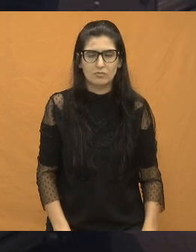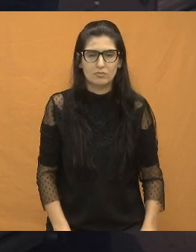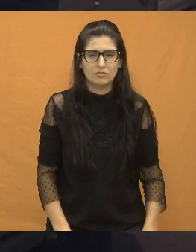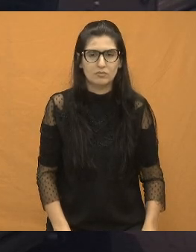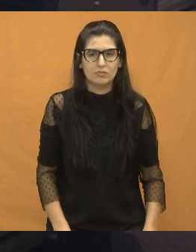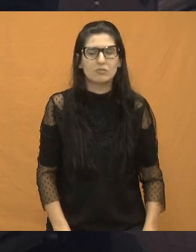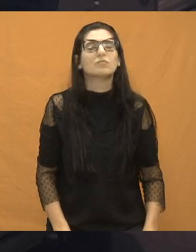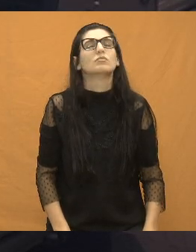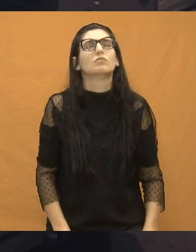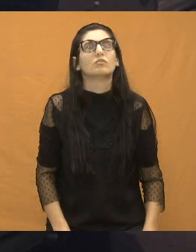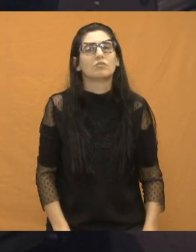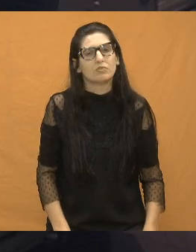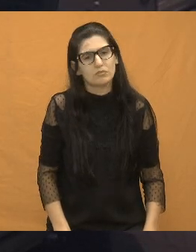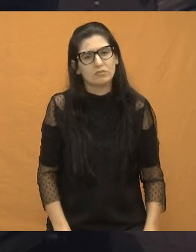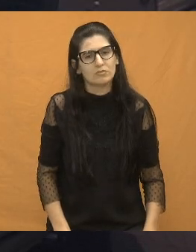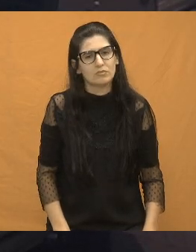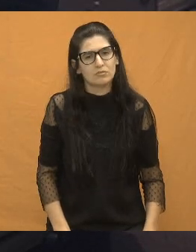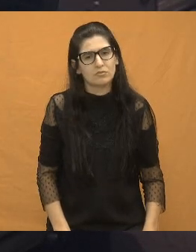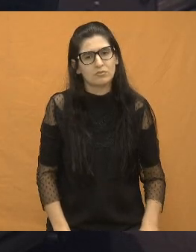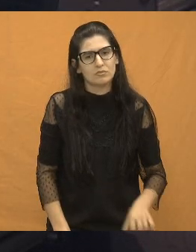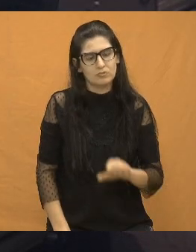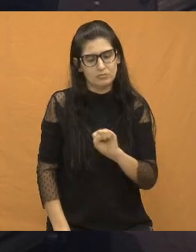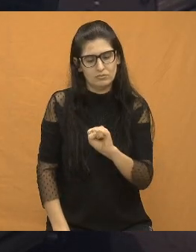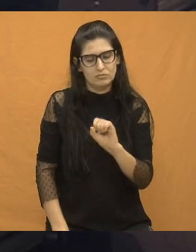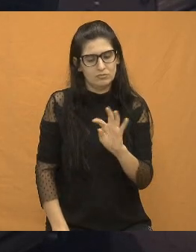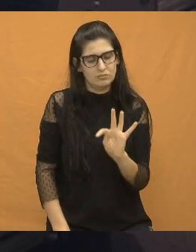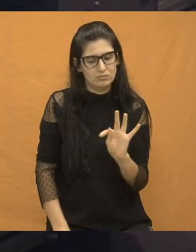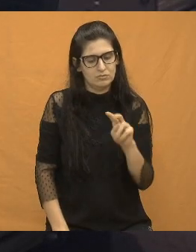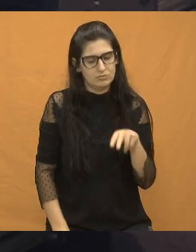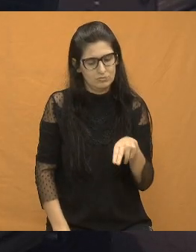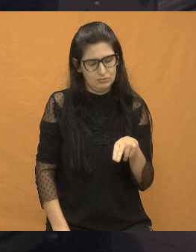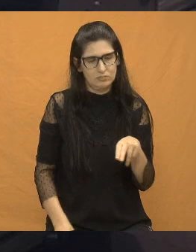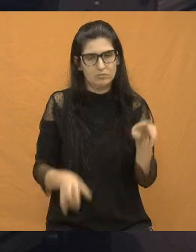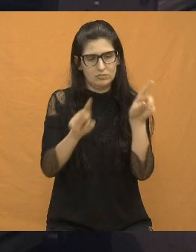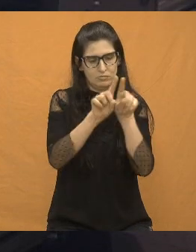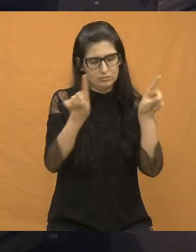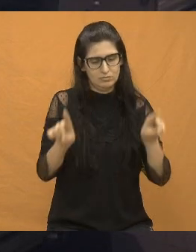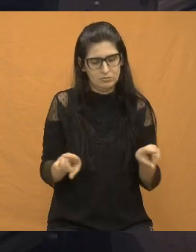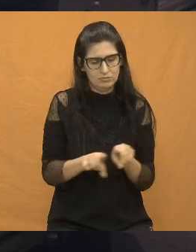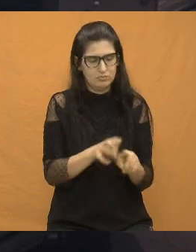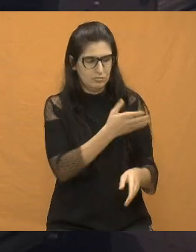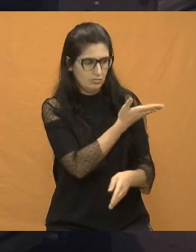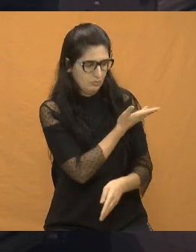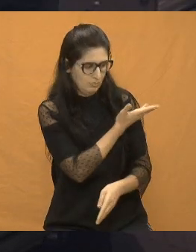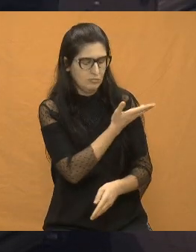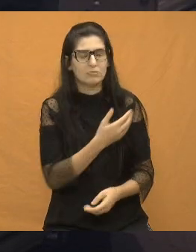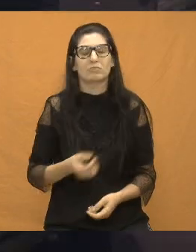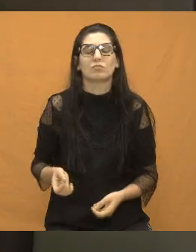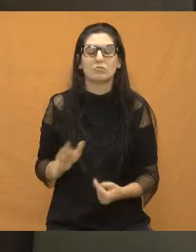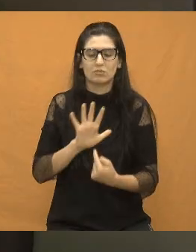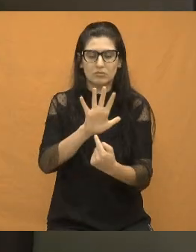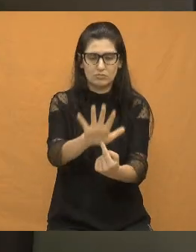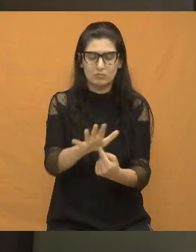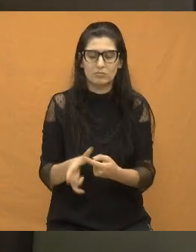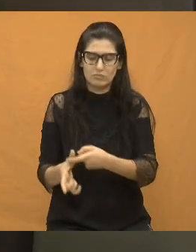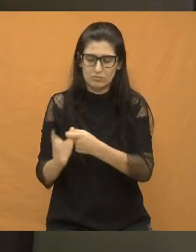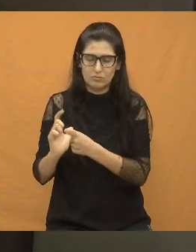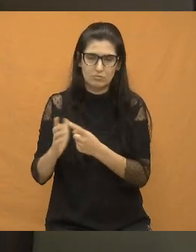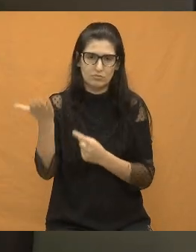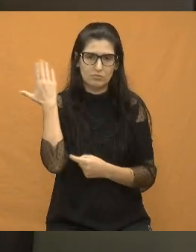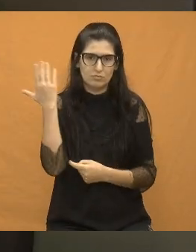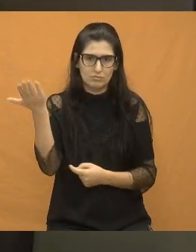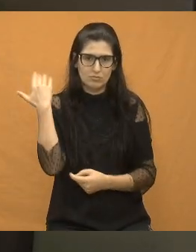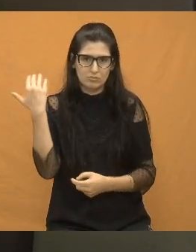Esse quadro foi remodelado, né, pelo STN. A intenção deles é demonstrar dívidas antigas. Então, esses 5 milhões